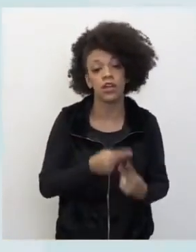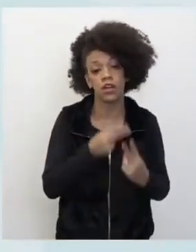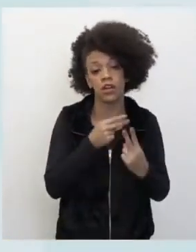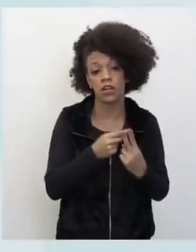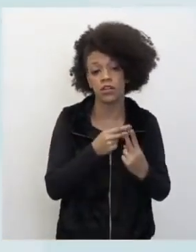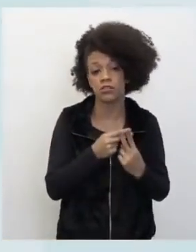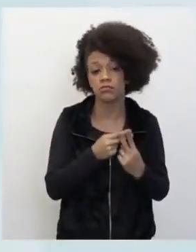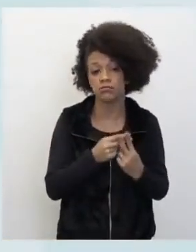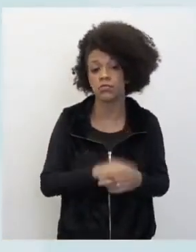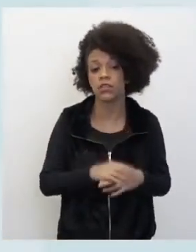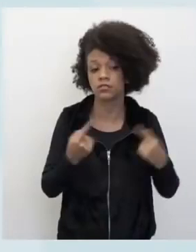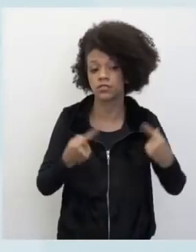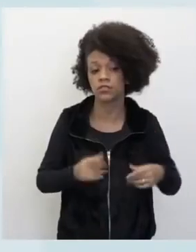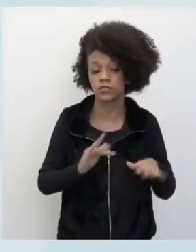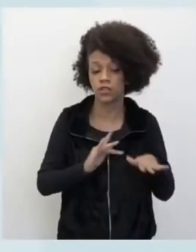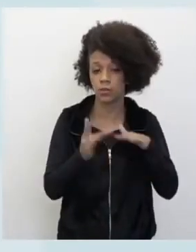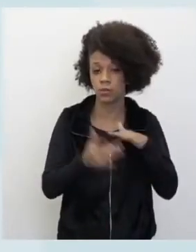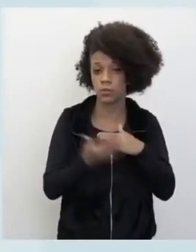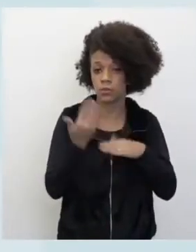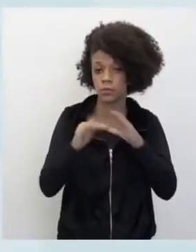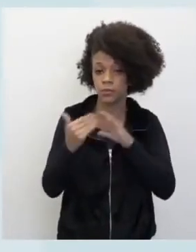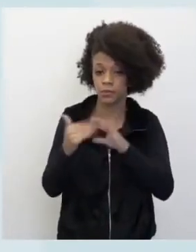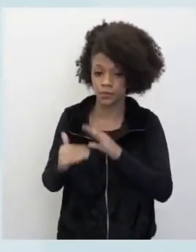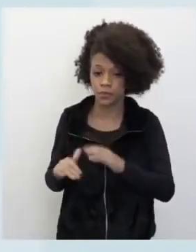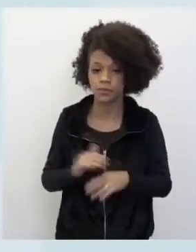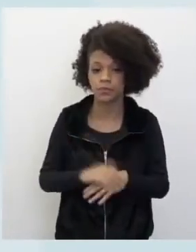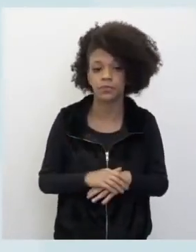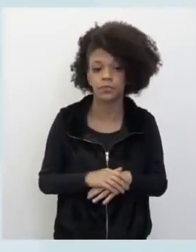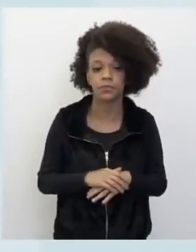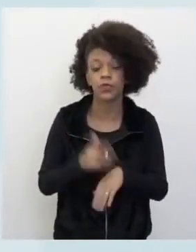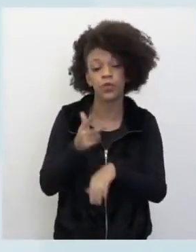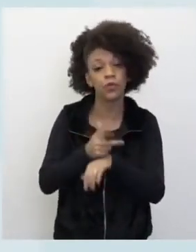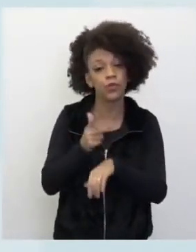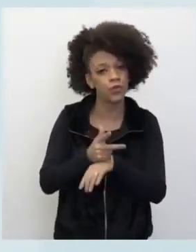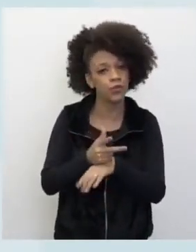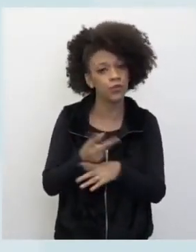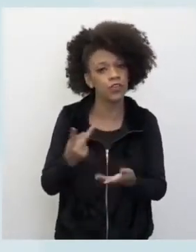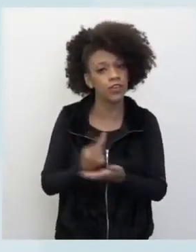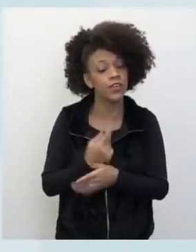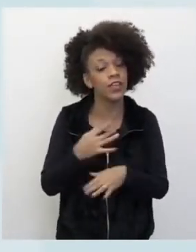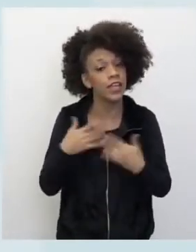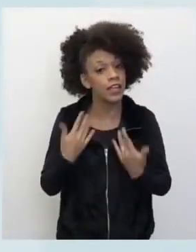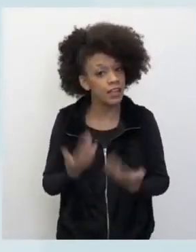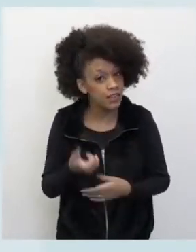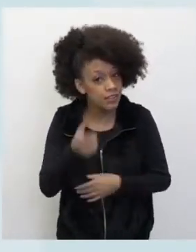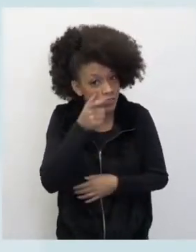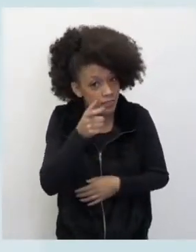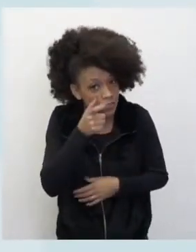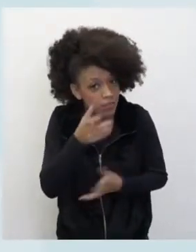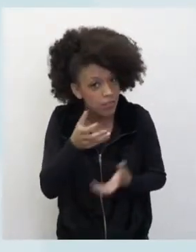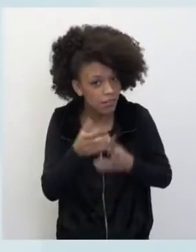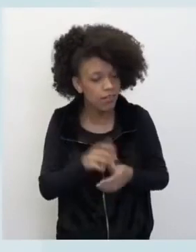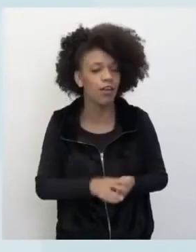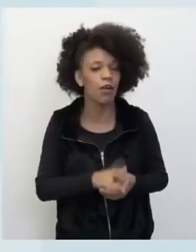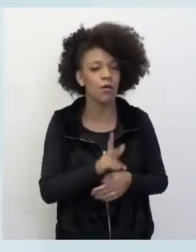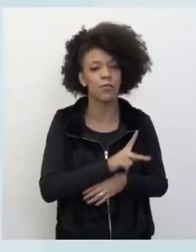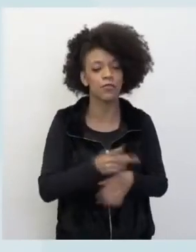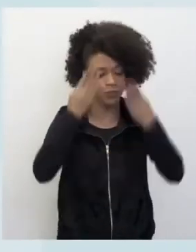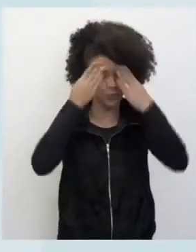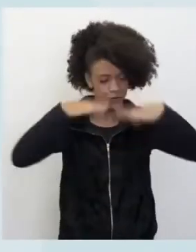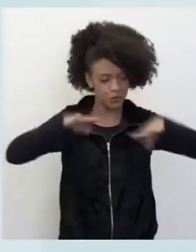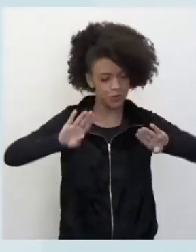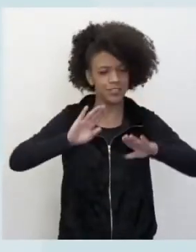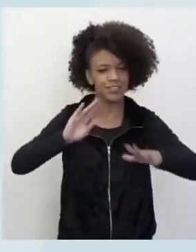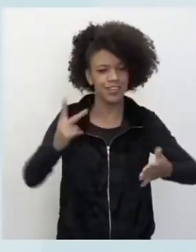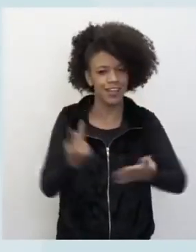@Fernanda_Maria Borges, é lá que eu vou postar para vocês o vídeo que deu errado. Então, quem quiser conferir o Jonas não acertando e as